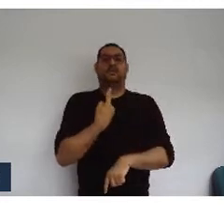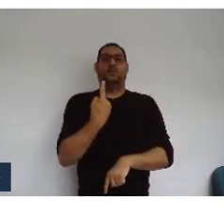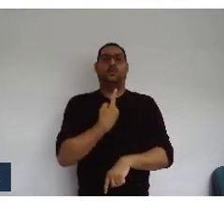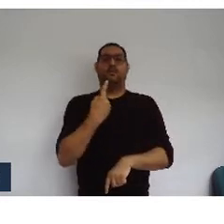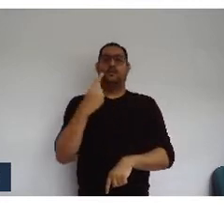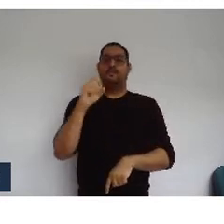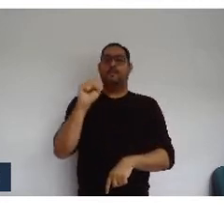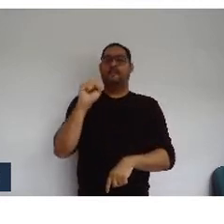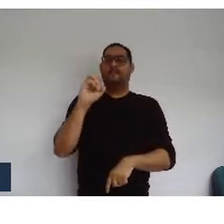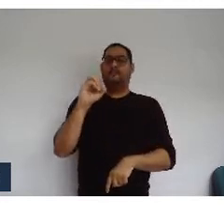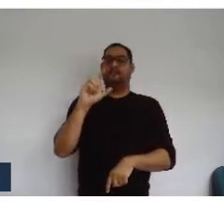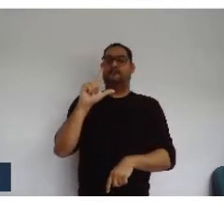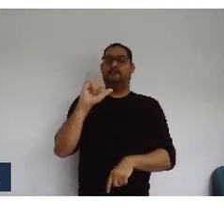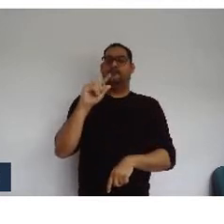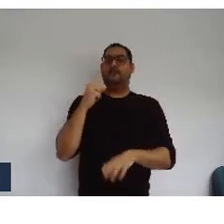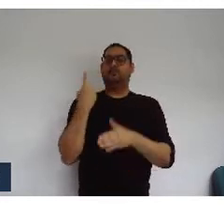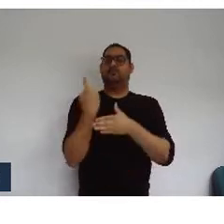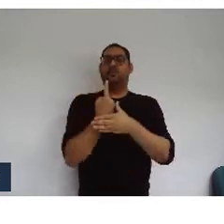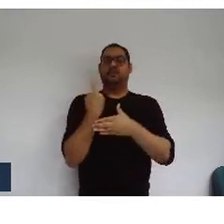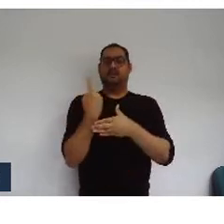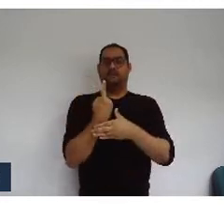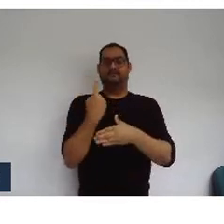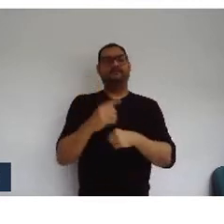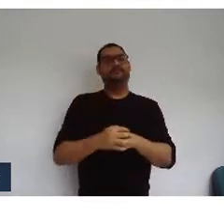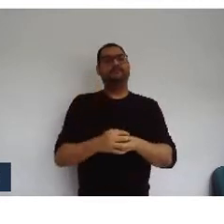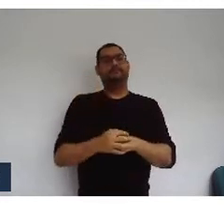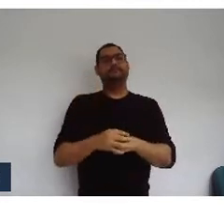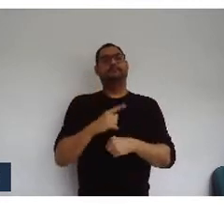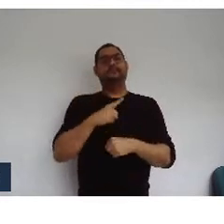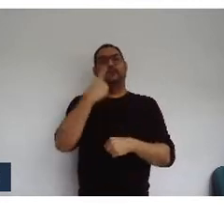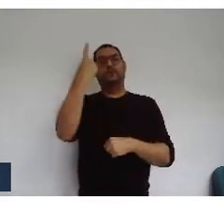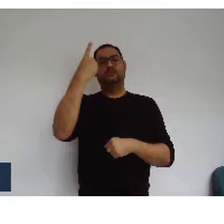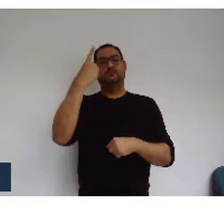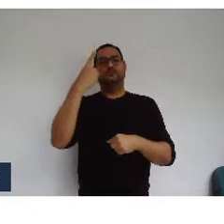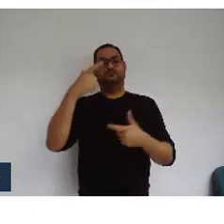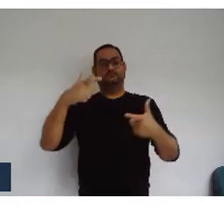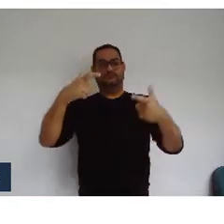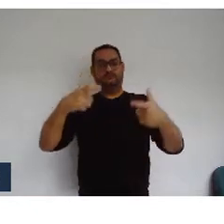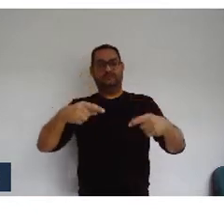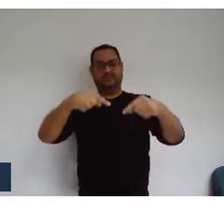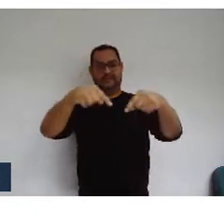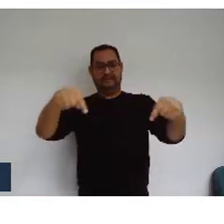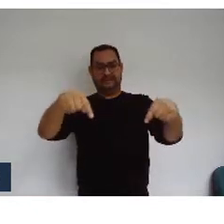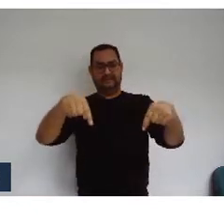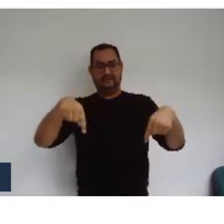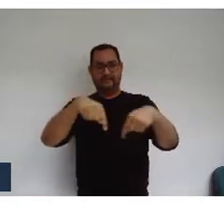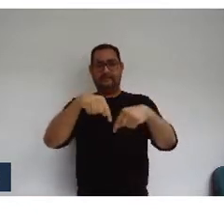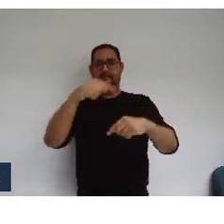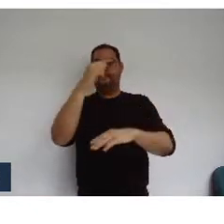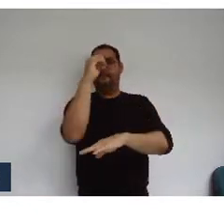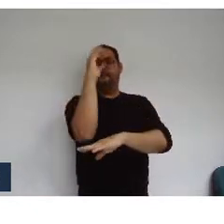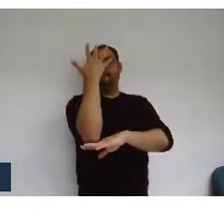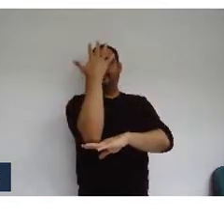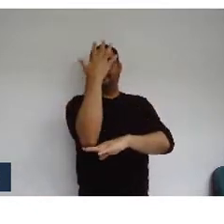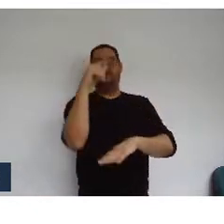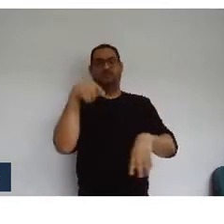O espaço performatizado por meio de projeções escalares que o distingue como espaço para